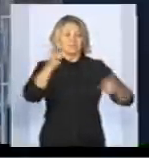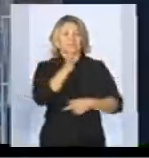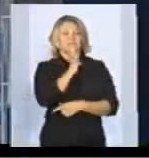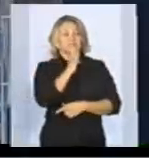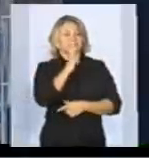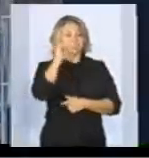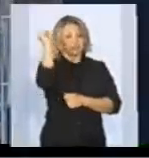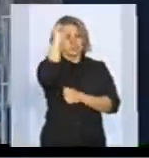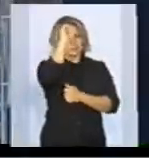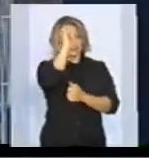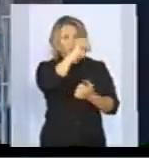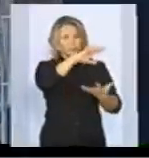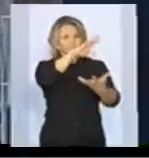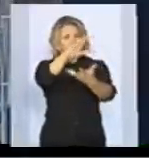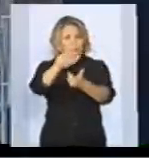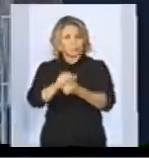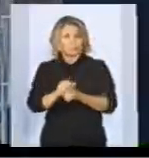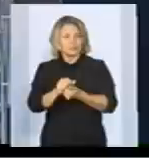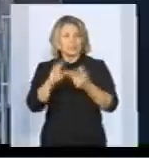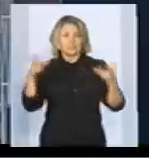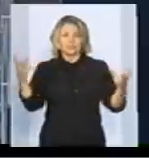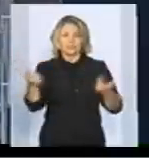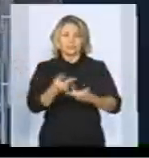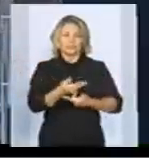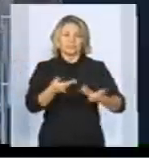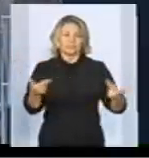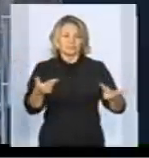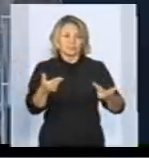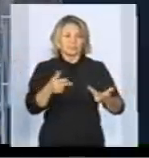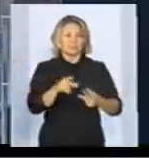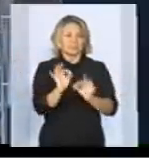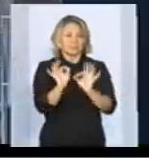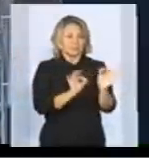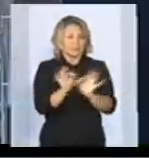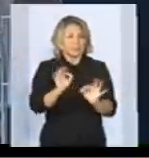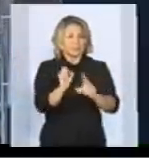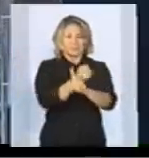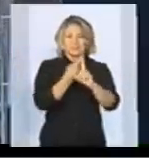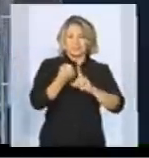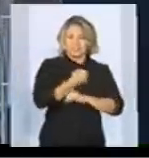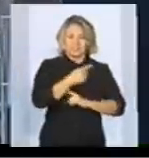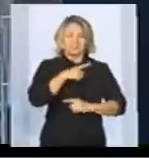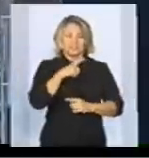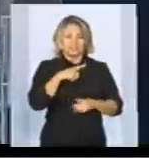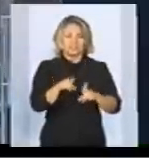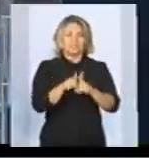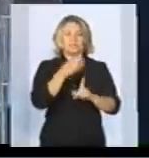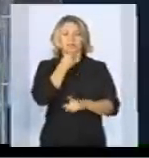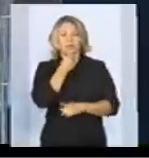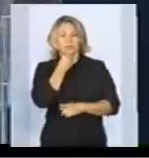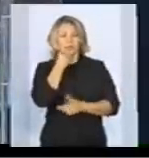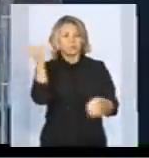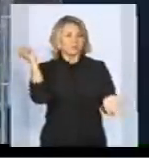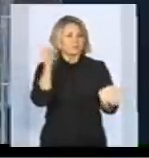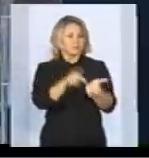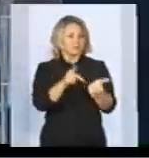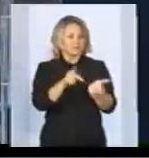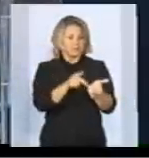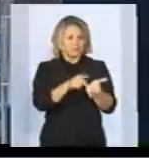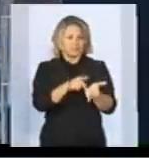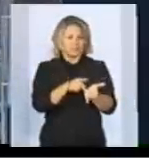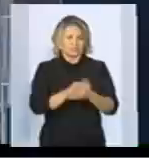do Planeta dos objetivos que o dos objetos que o formam das sociedades que o habitam e dos homens em sua realidade